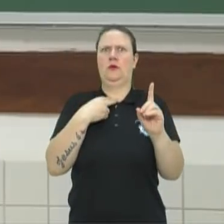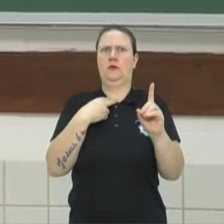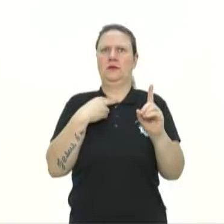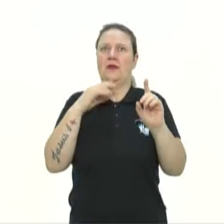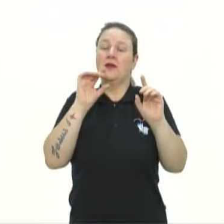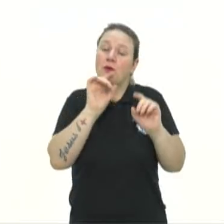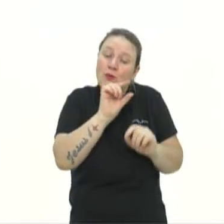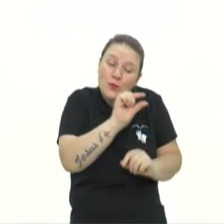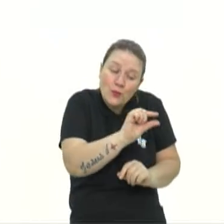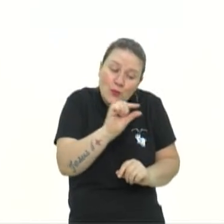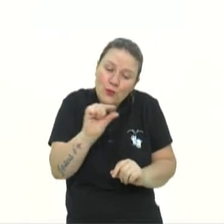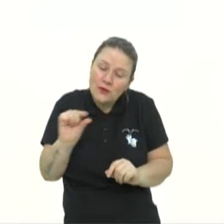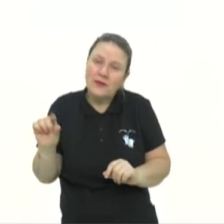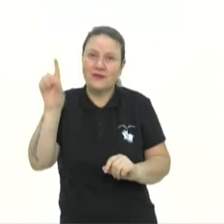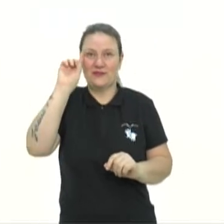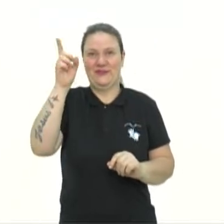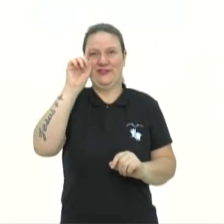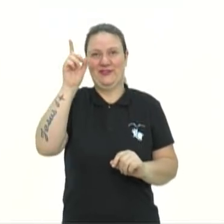aqui então.